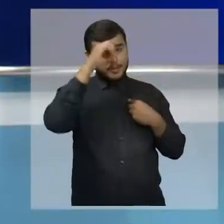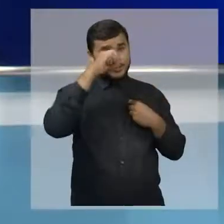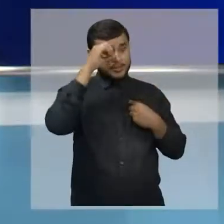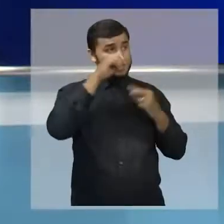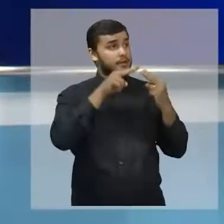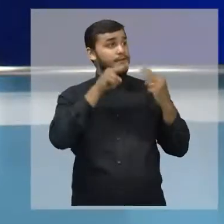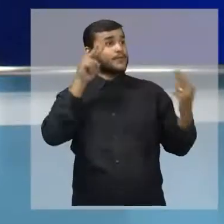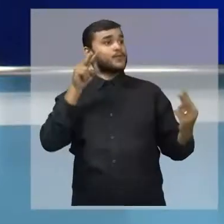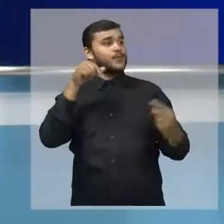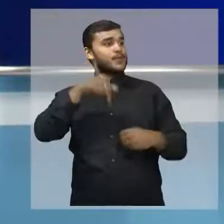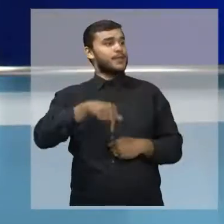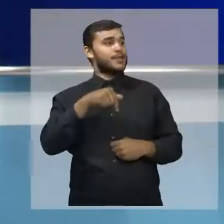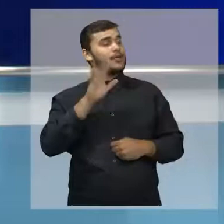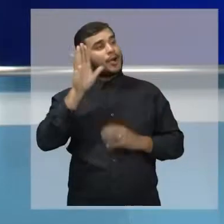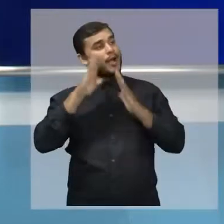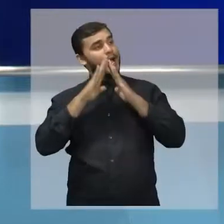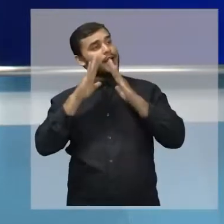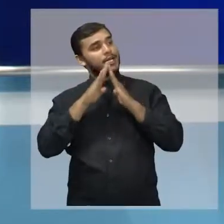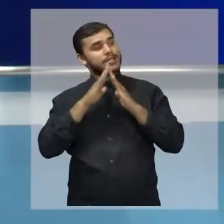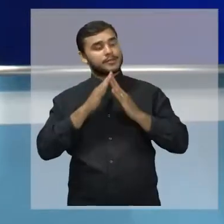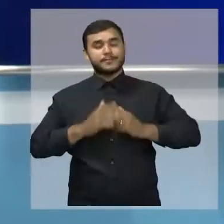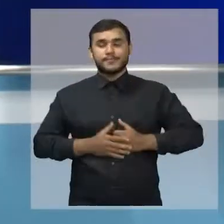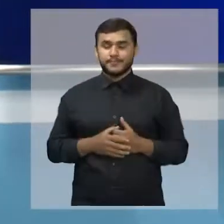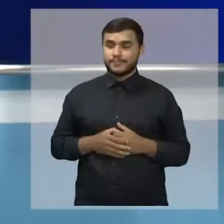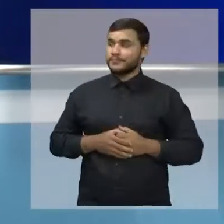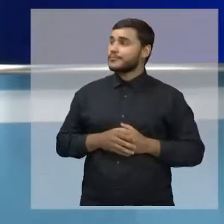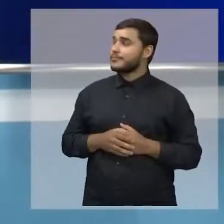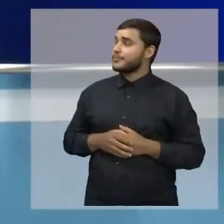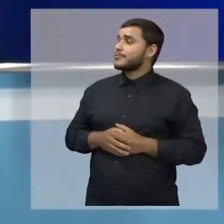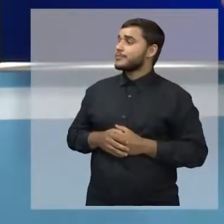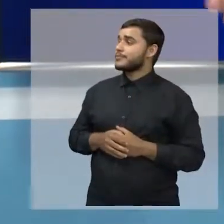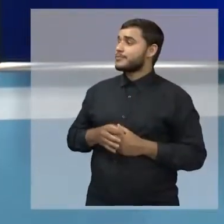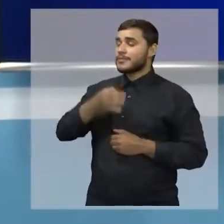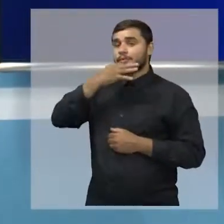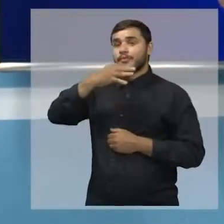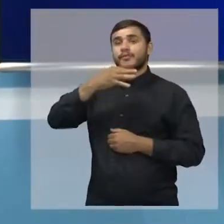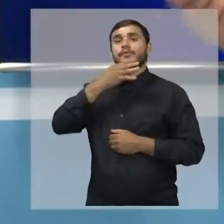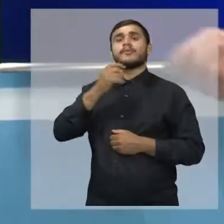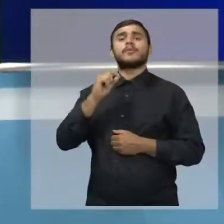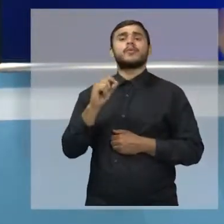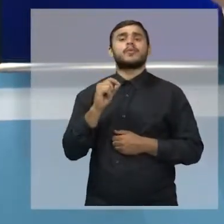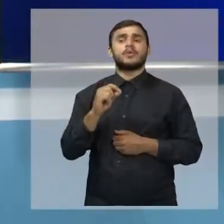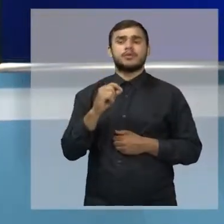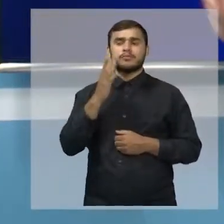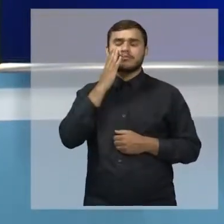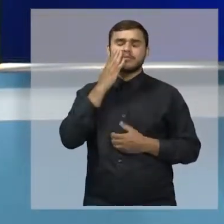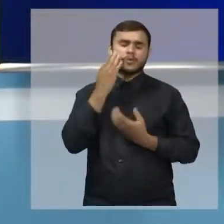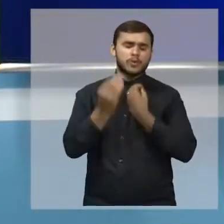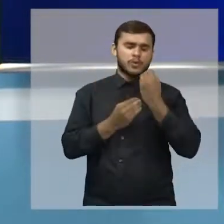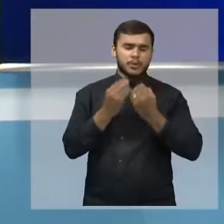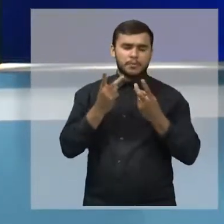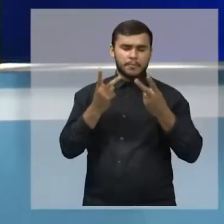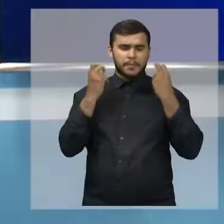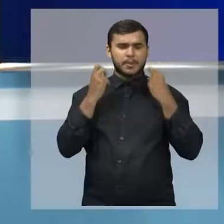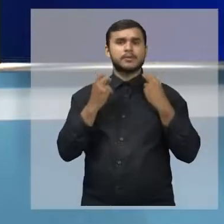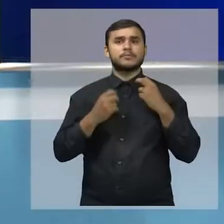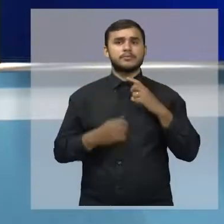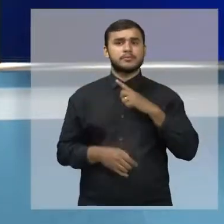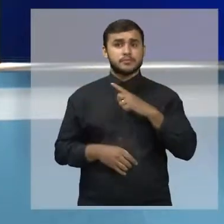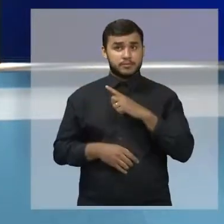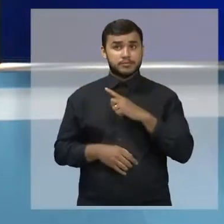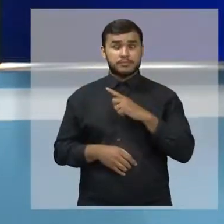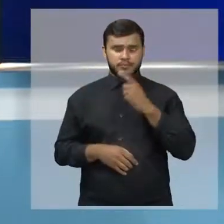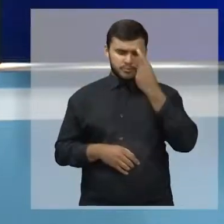muito pertinente, que está nesse instante, que é essa artificialização de resultados através dos robôs. Mas